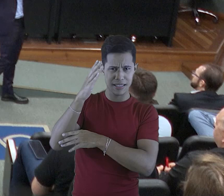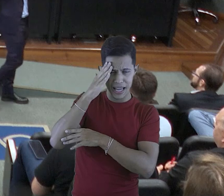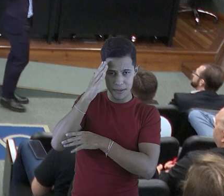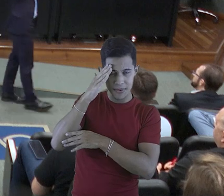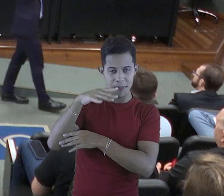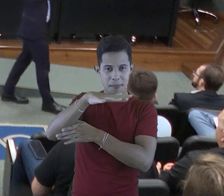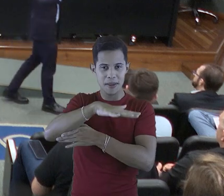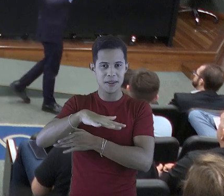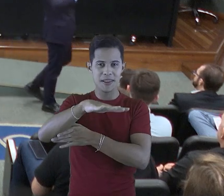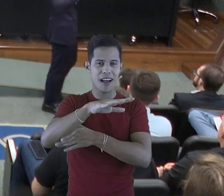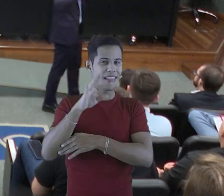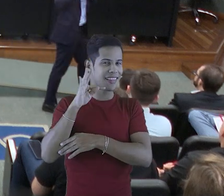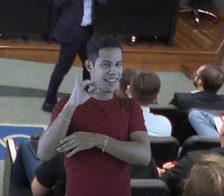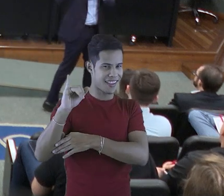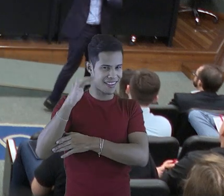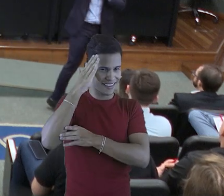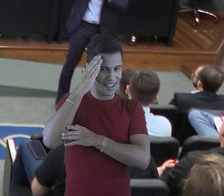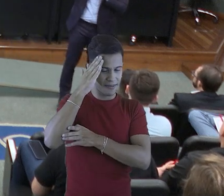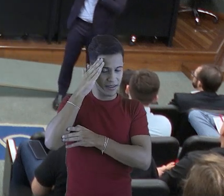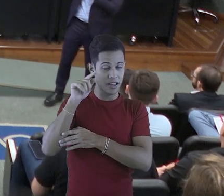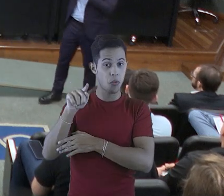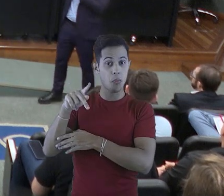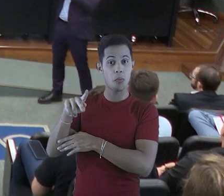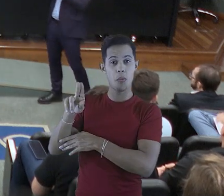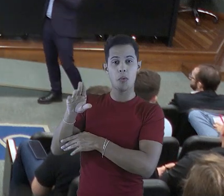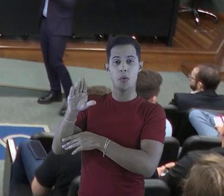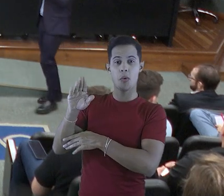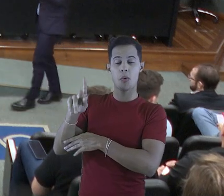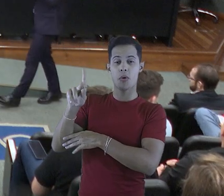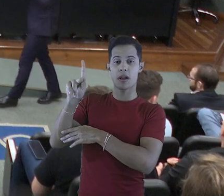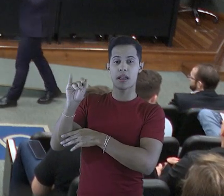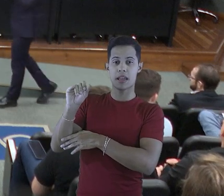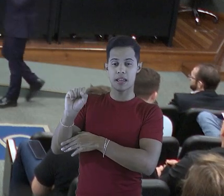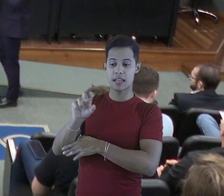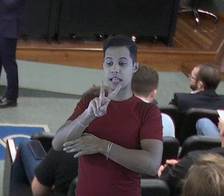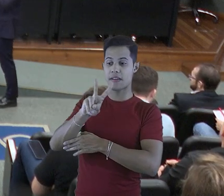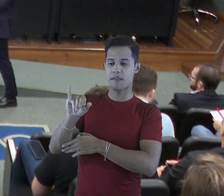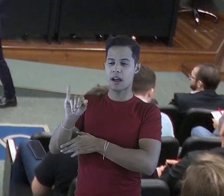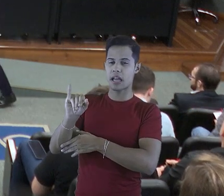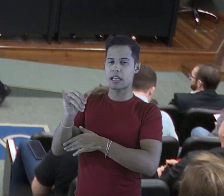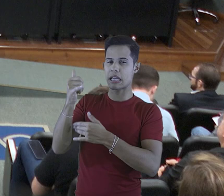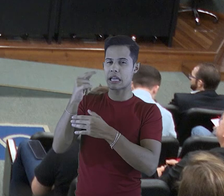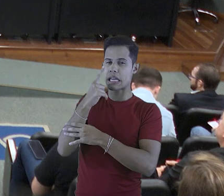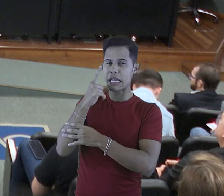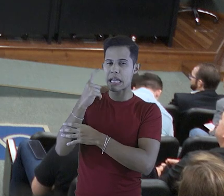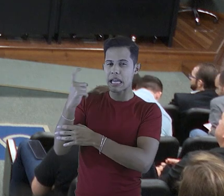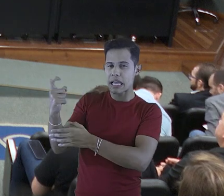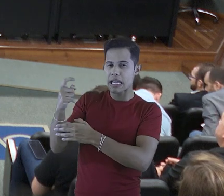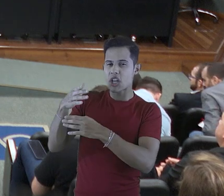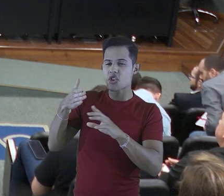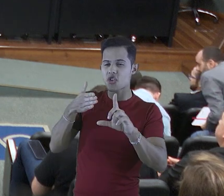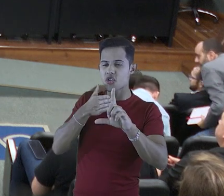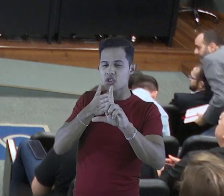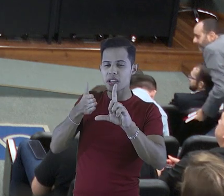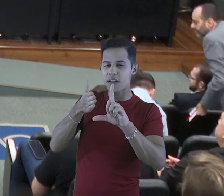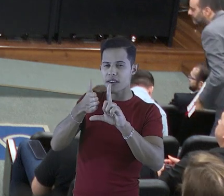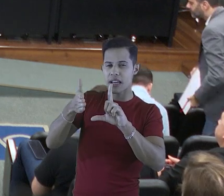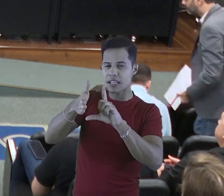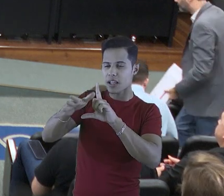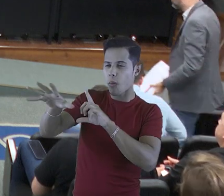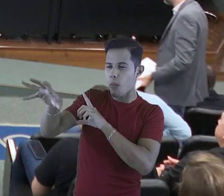do que eu. Os cookies vão captar os seus interesses de navegação.